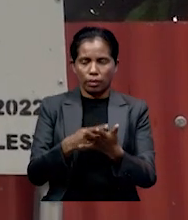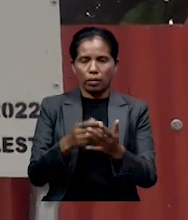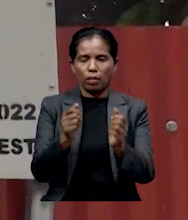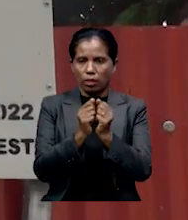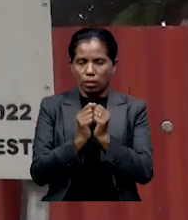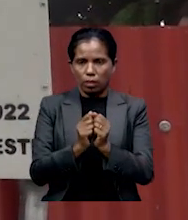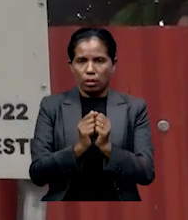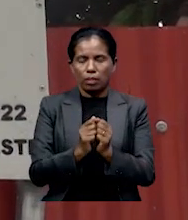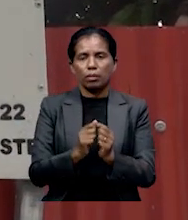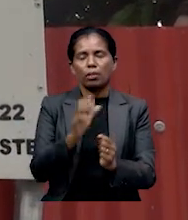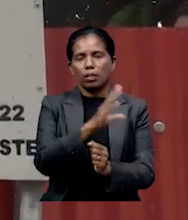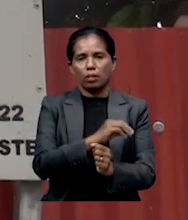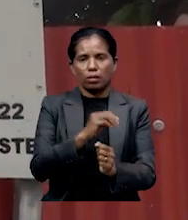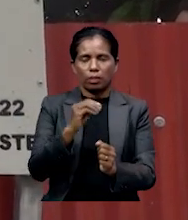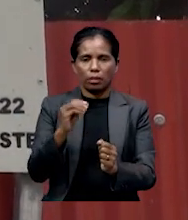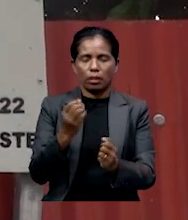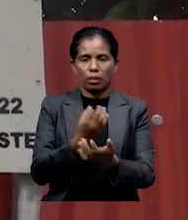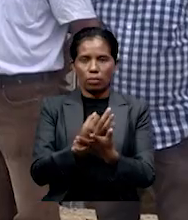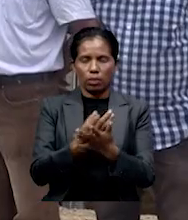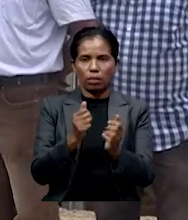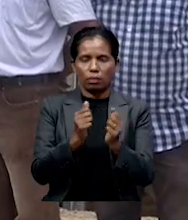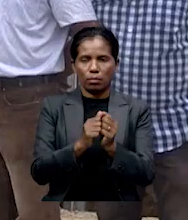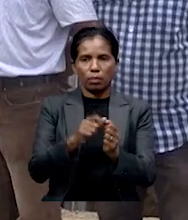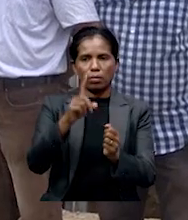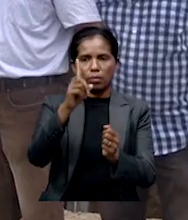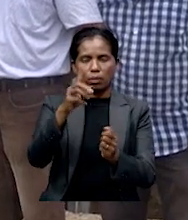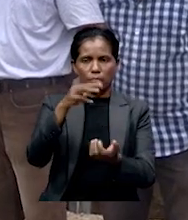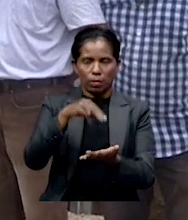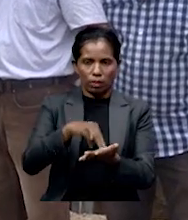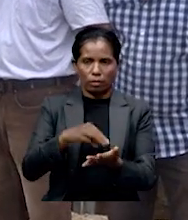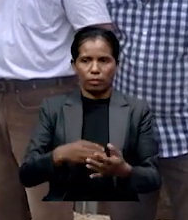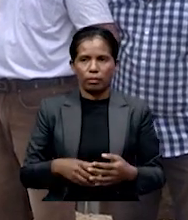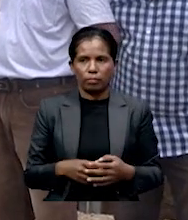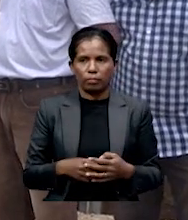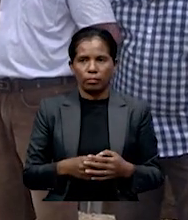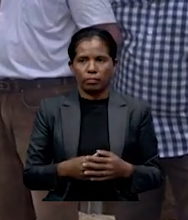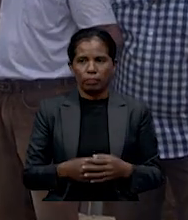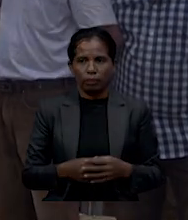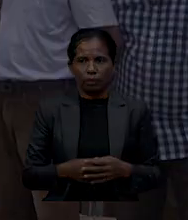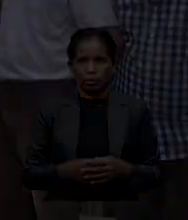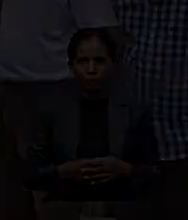hamutuk dolar Amerikano tokong ideresing. Juliana Suarez, Marito da Costa, GMN.